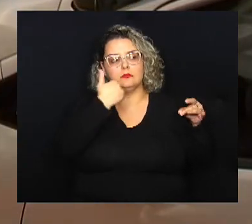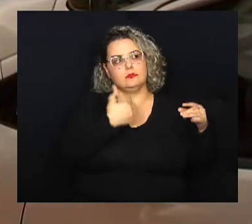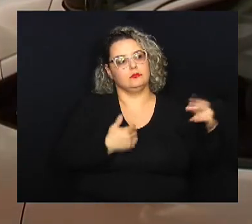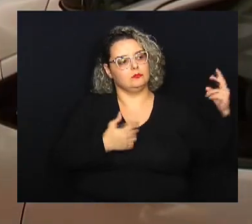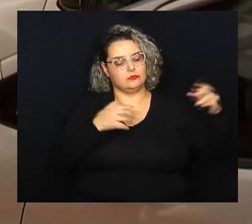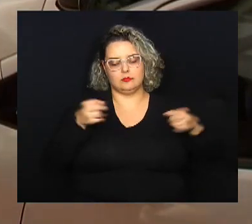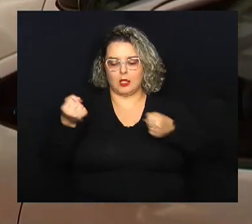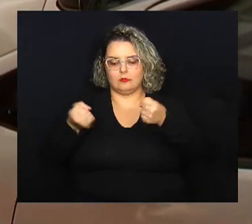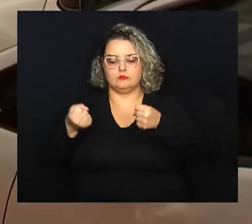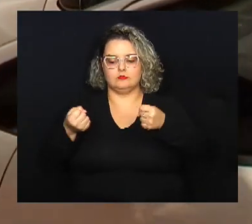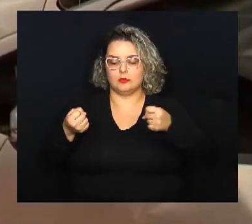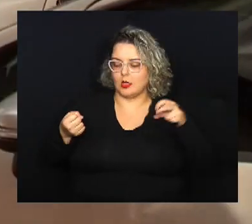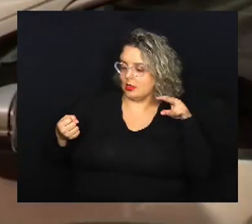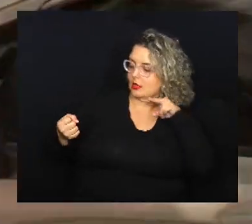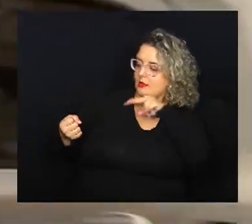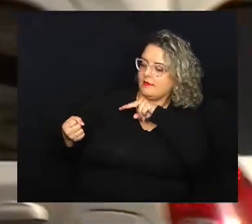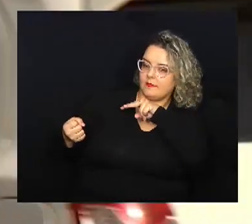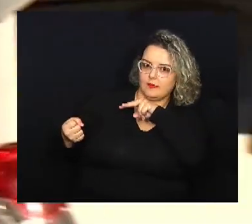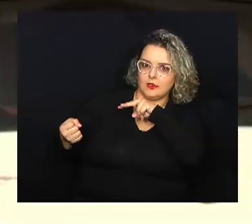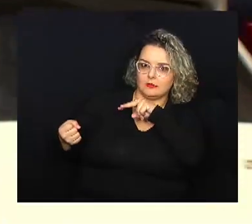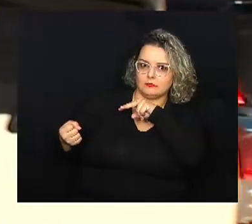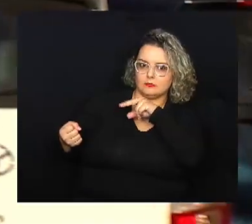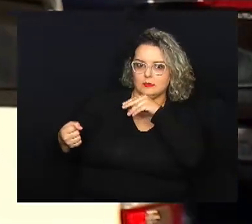né, vê o que está